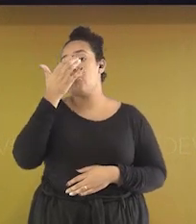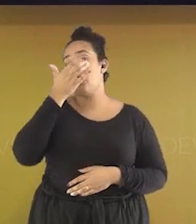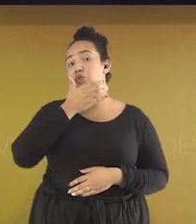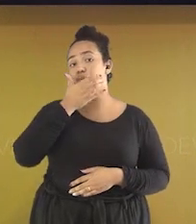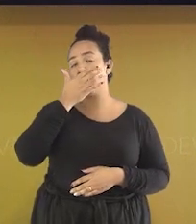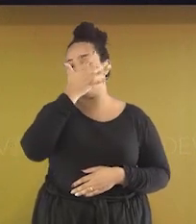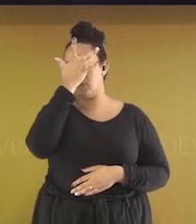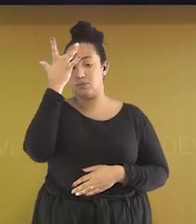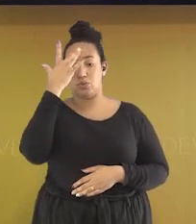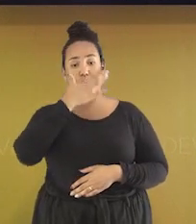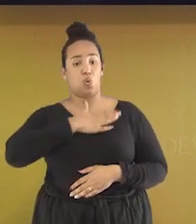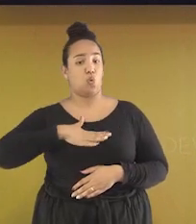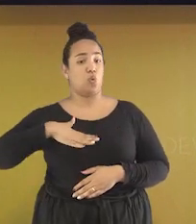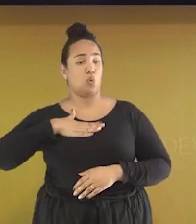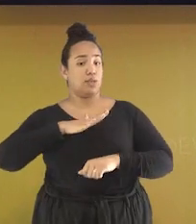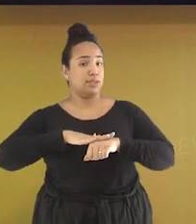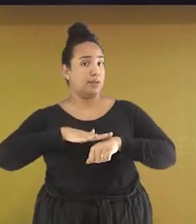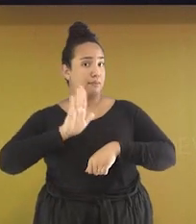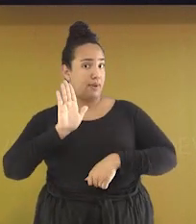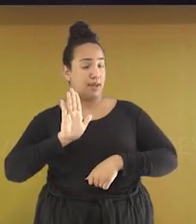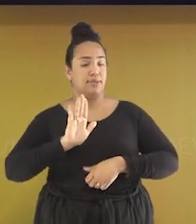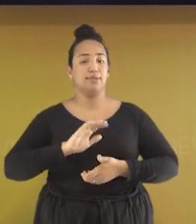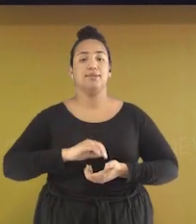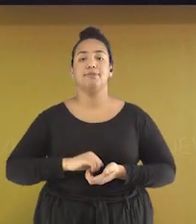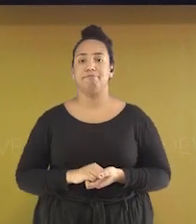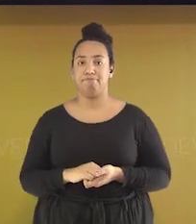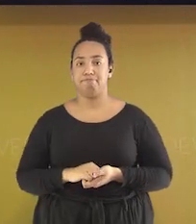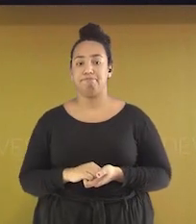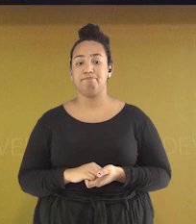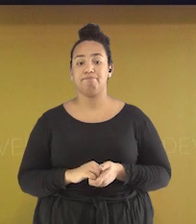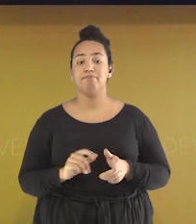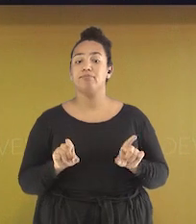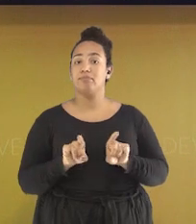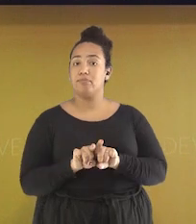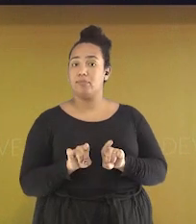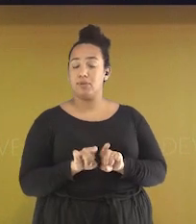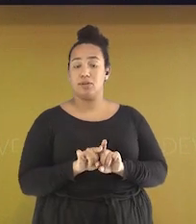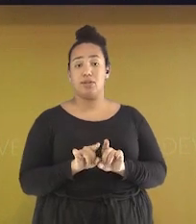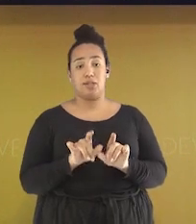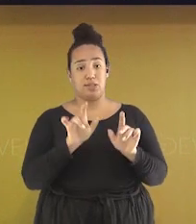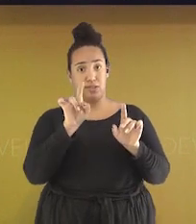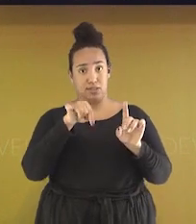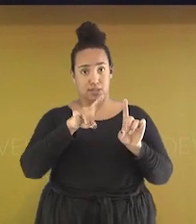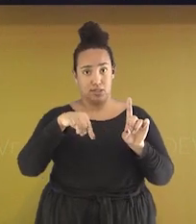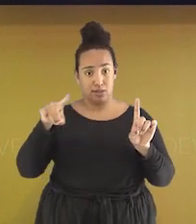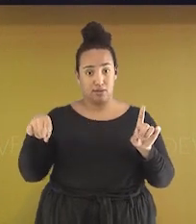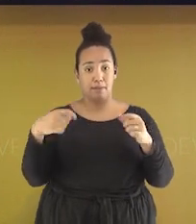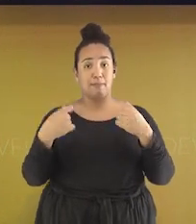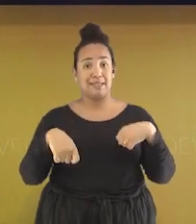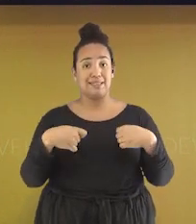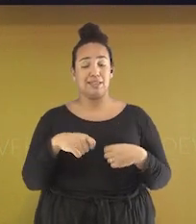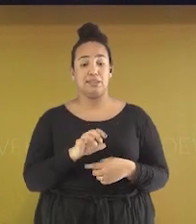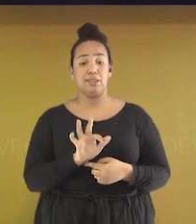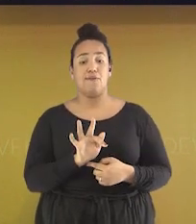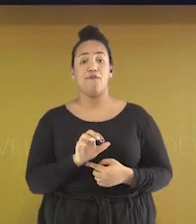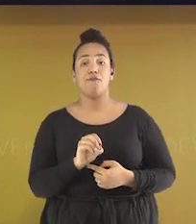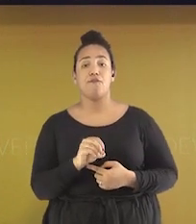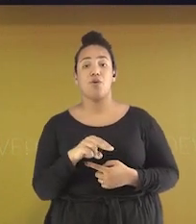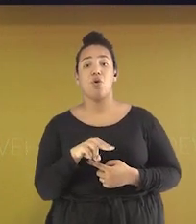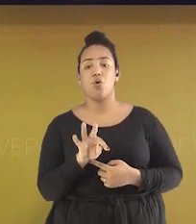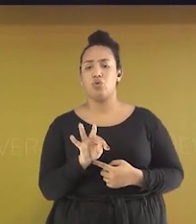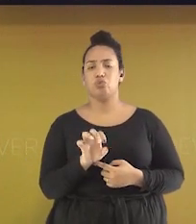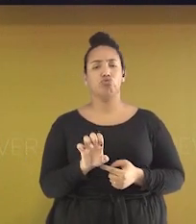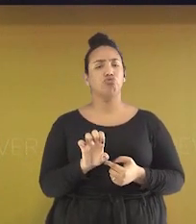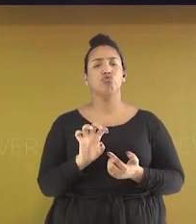frutas preferidas das pessoas. O gráfico ele também deve ter a fonte. Ela serve